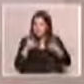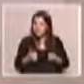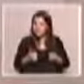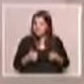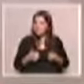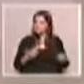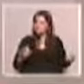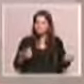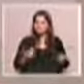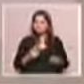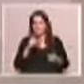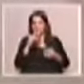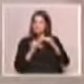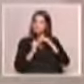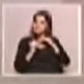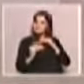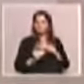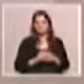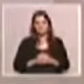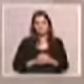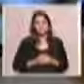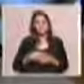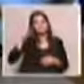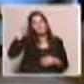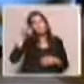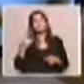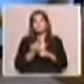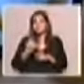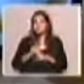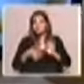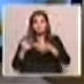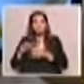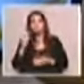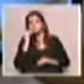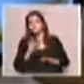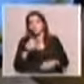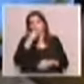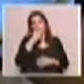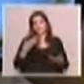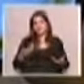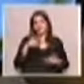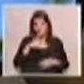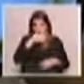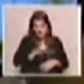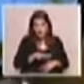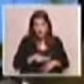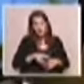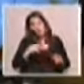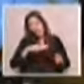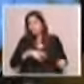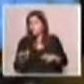equilíbrio. Os laticínios fazem parte da nossa dieta. Portanto, sim, a questão é se isto é um veneno, vamos mudando de